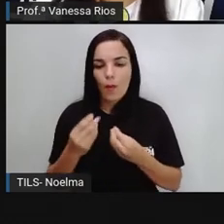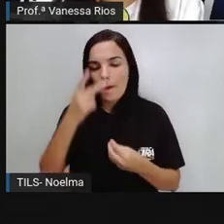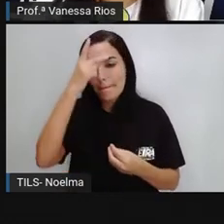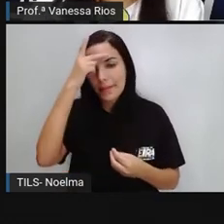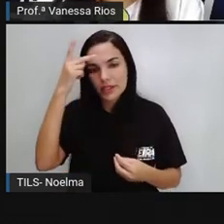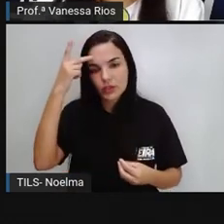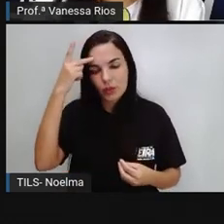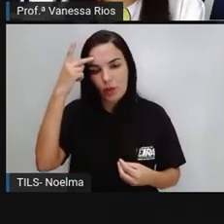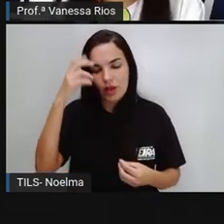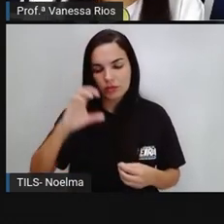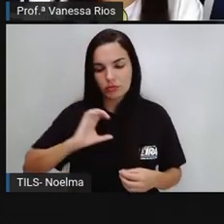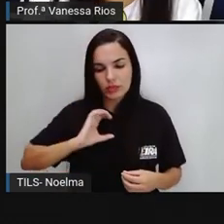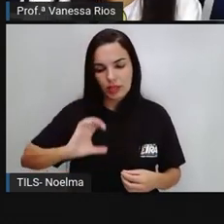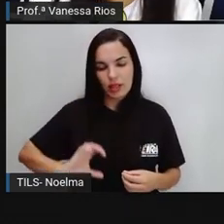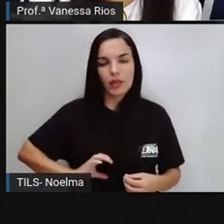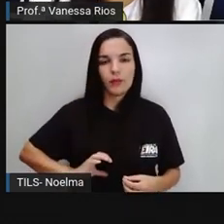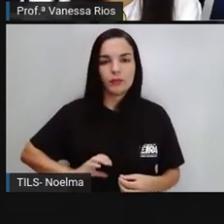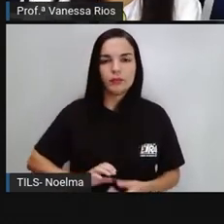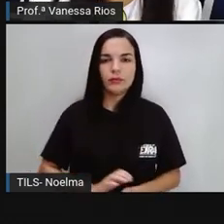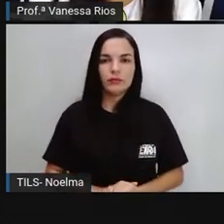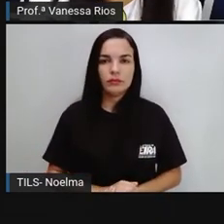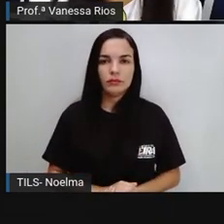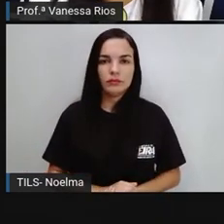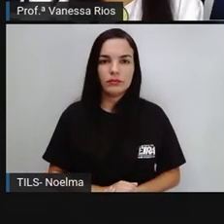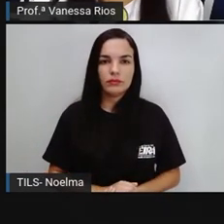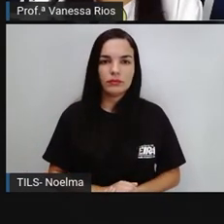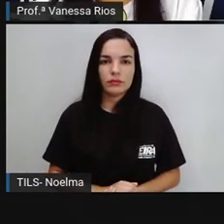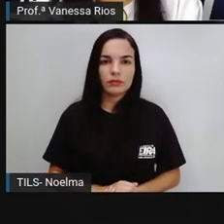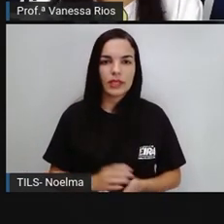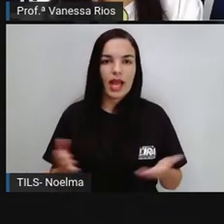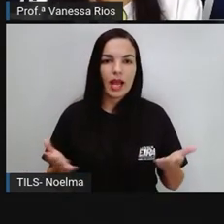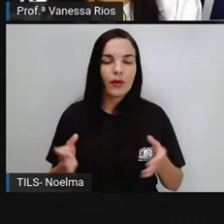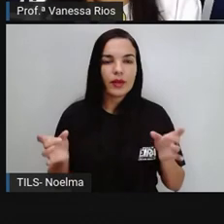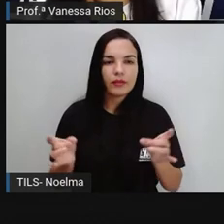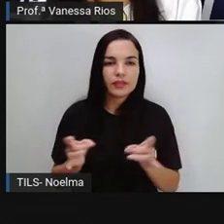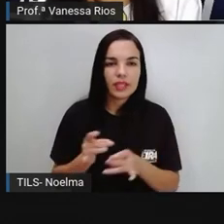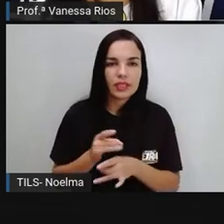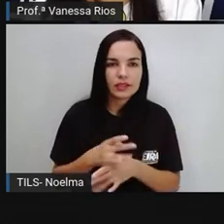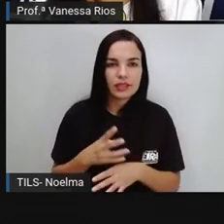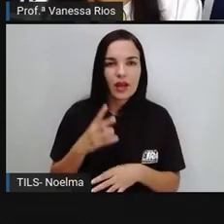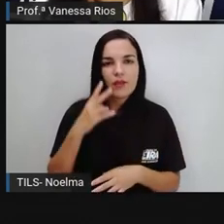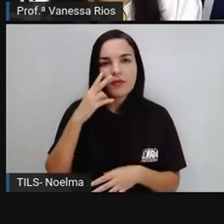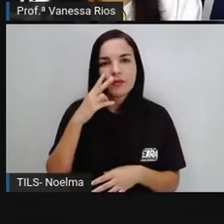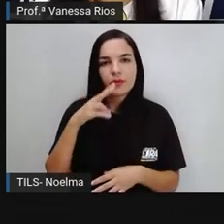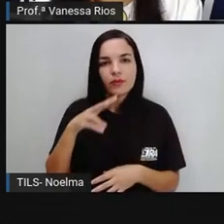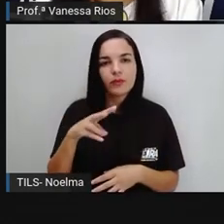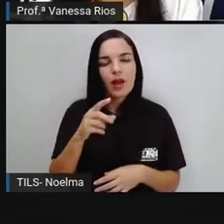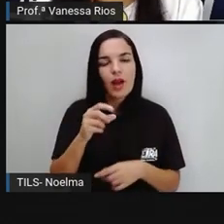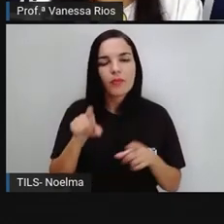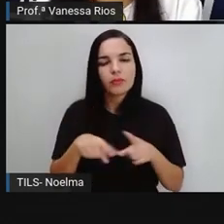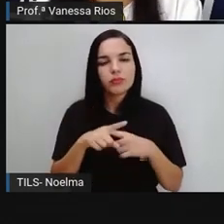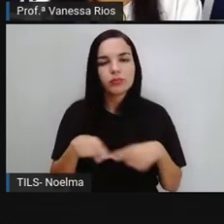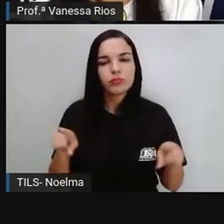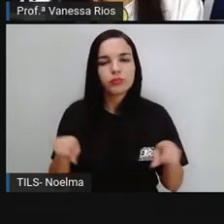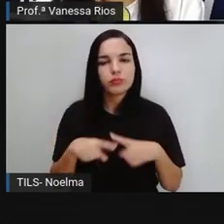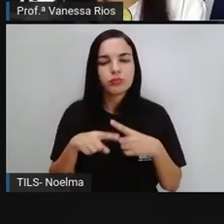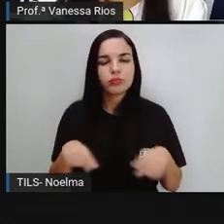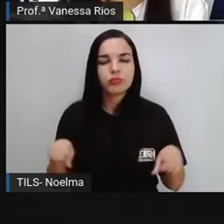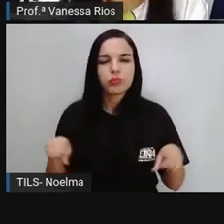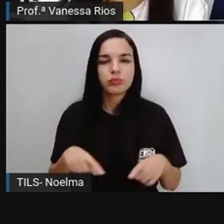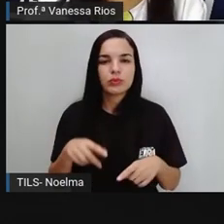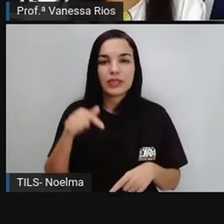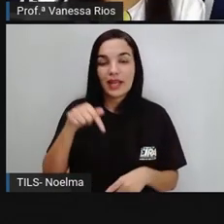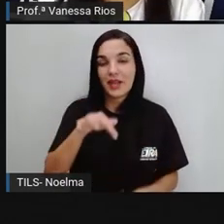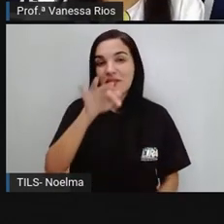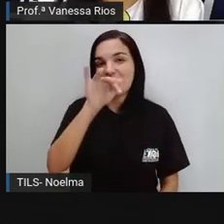como um cidadão. E aí, para finalizar, a Pró vai passar uma música, né, que fala sobre